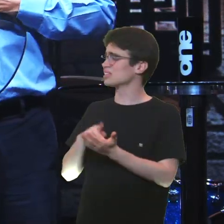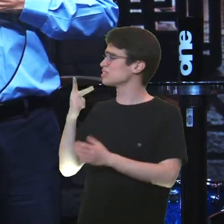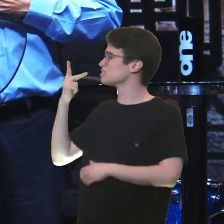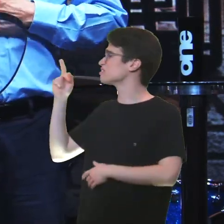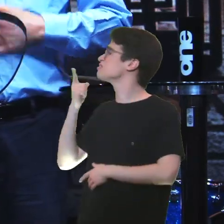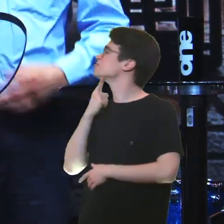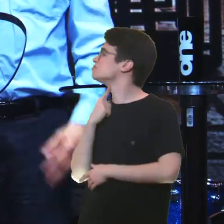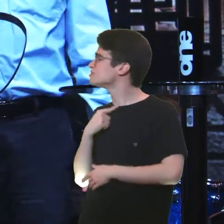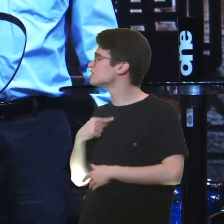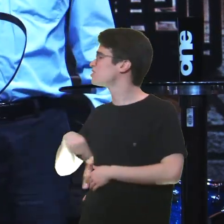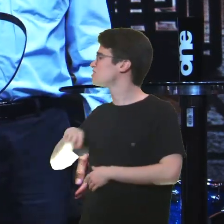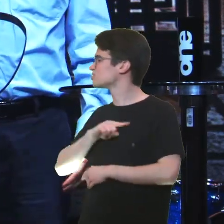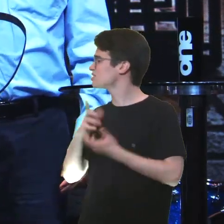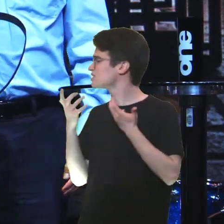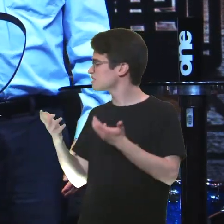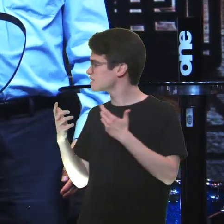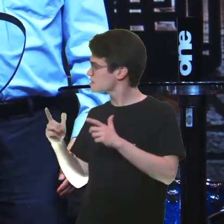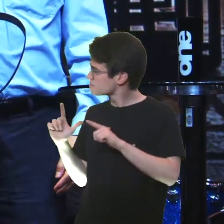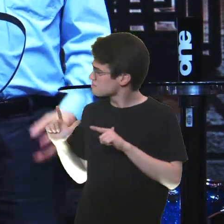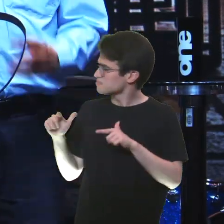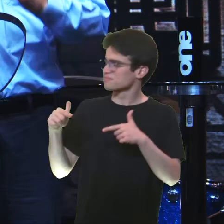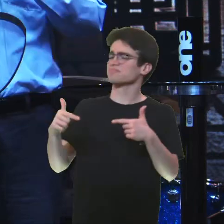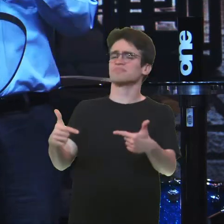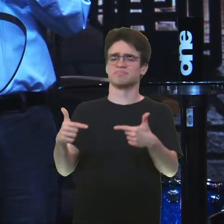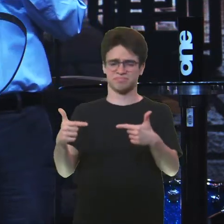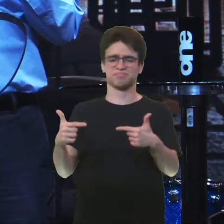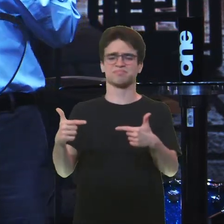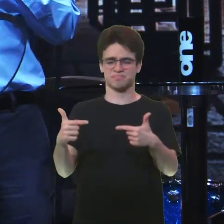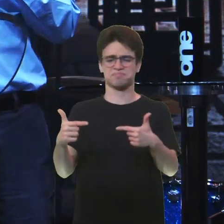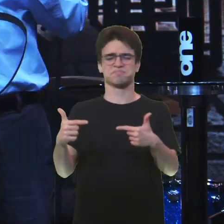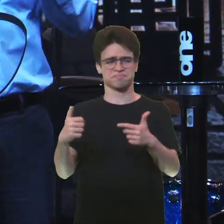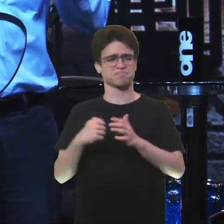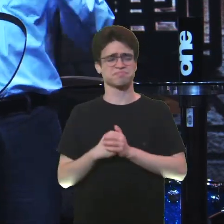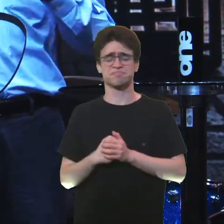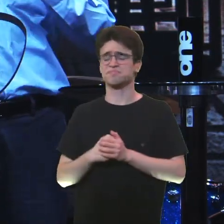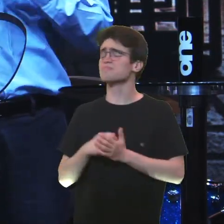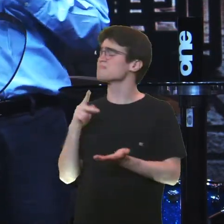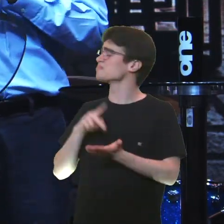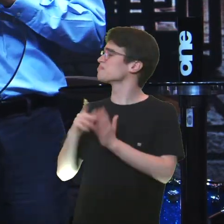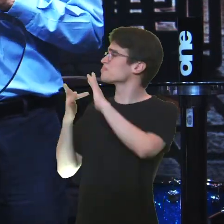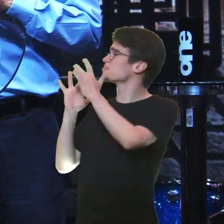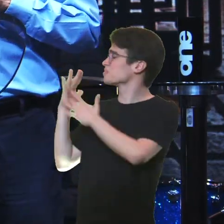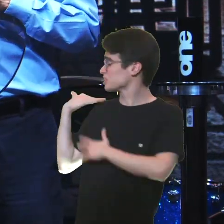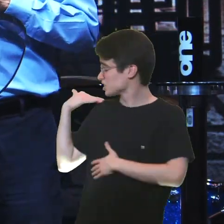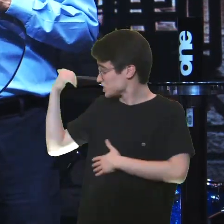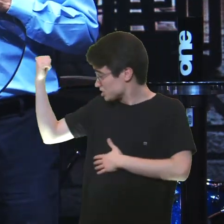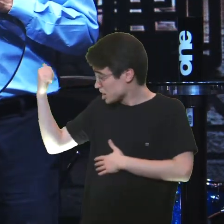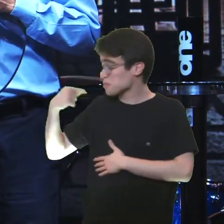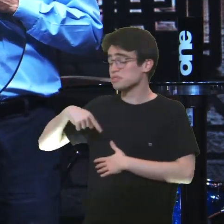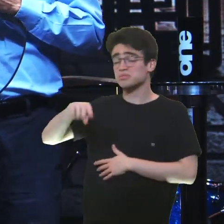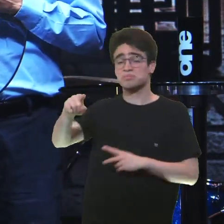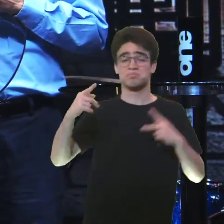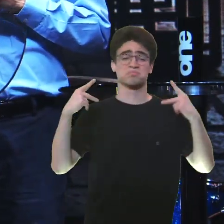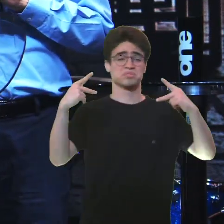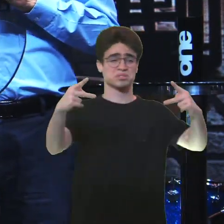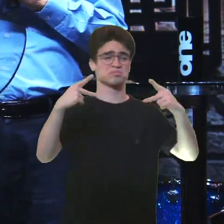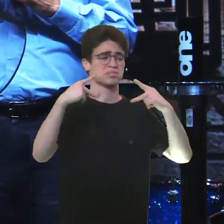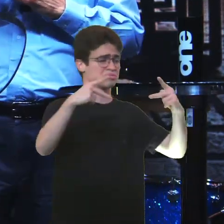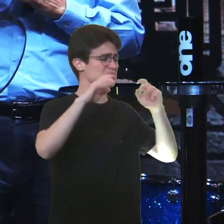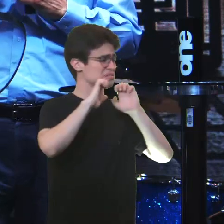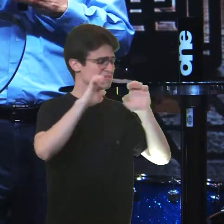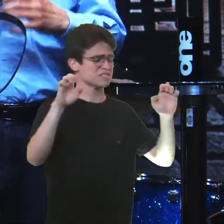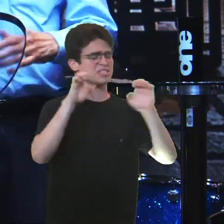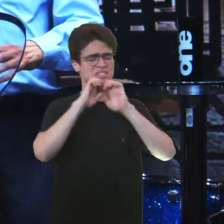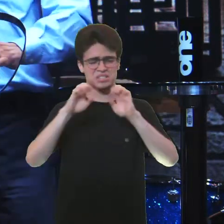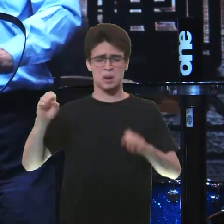Nós queremos fazer a tua vontade. Y si tú nos llamas a anunciar las buenas E nuevas, se o Senhor nos chamou a anunciar as